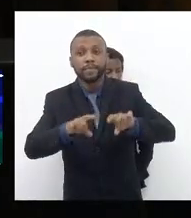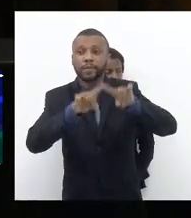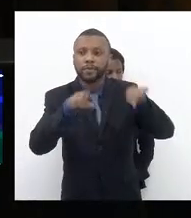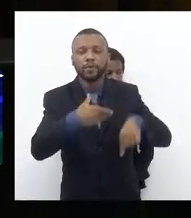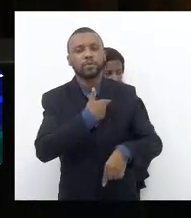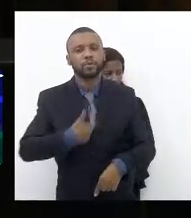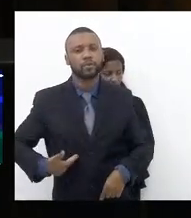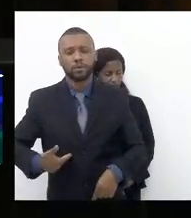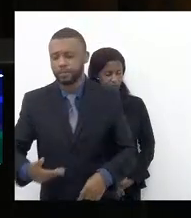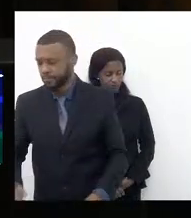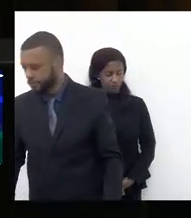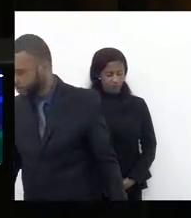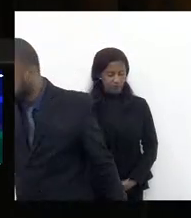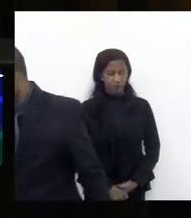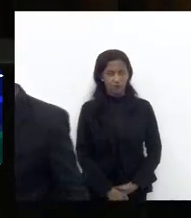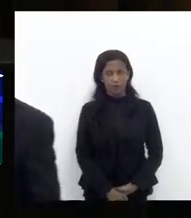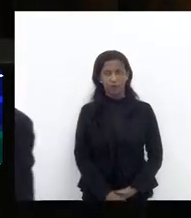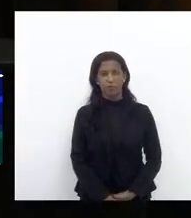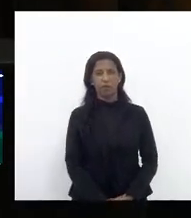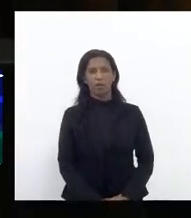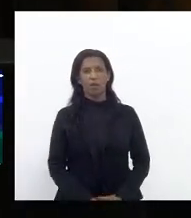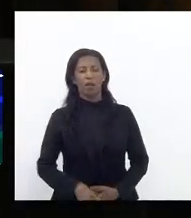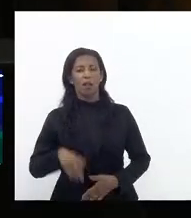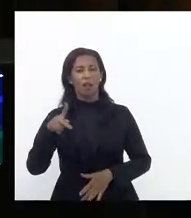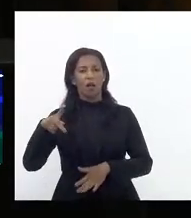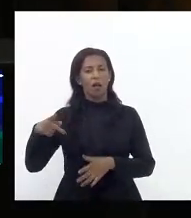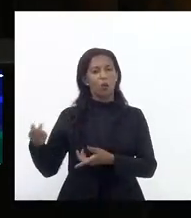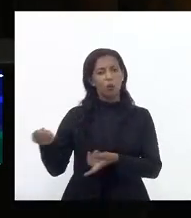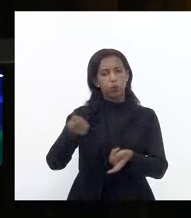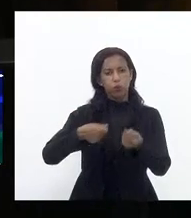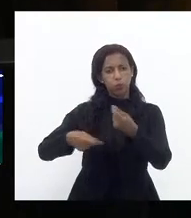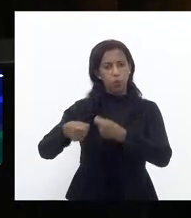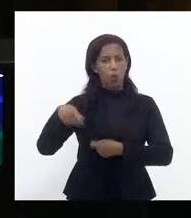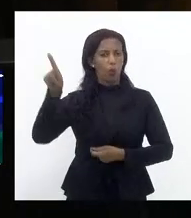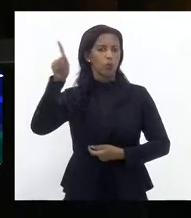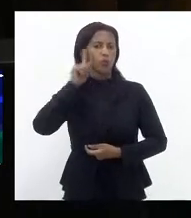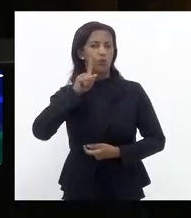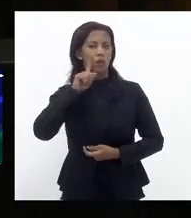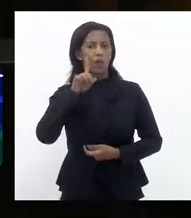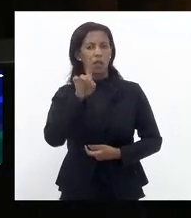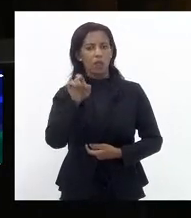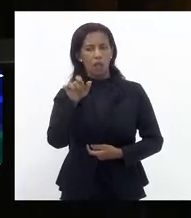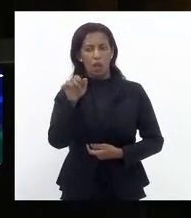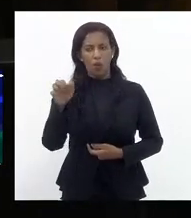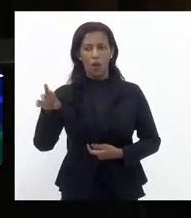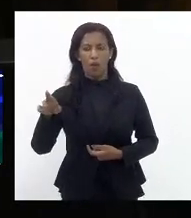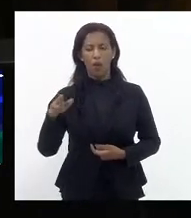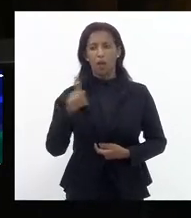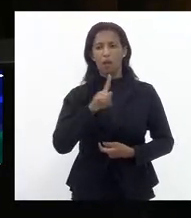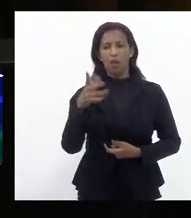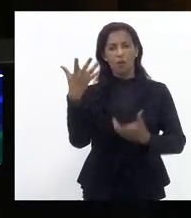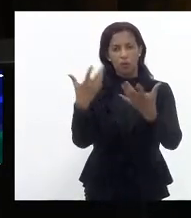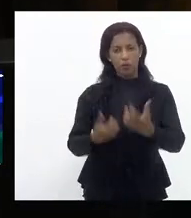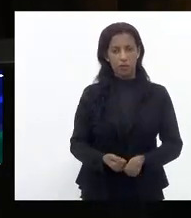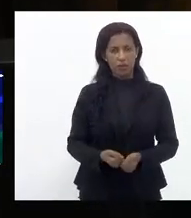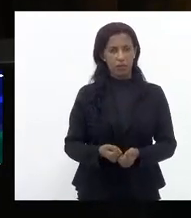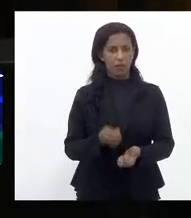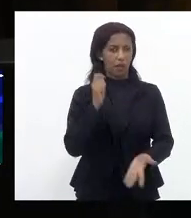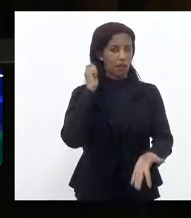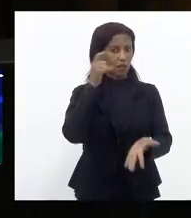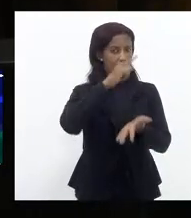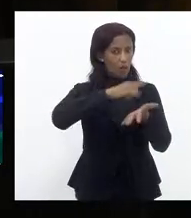de antecipação de royalties, nos paraísos fiscais, como Delaware, nos Estados Unidos, não vamos permitir que essa conta